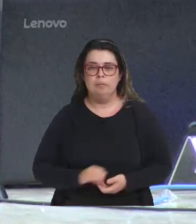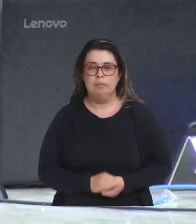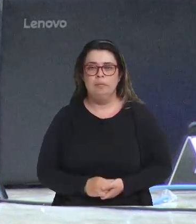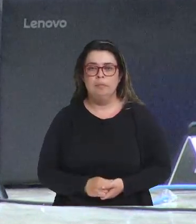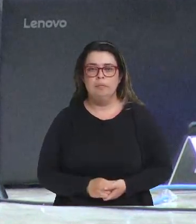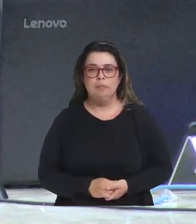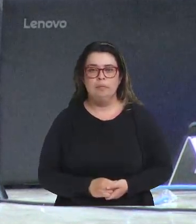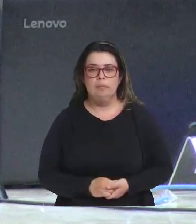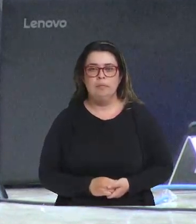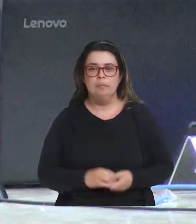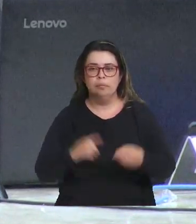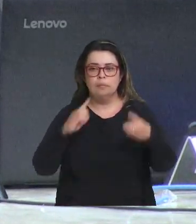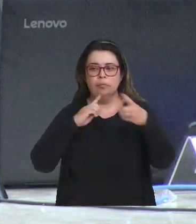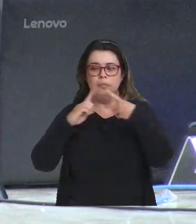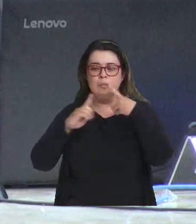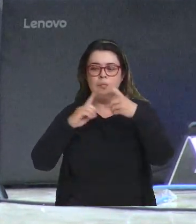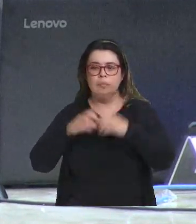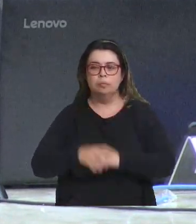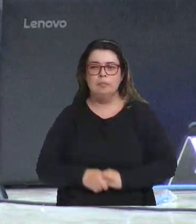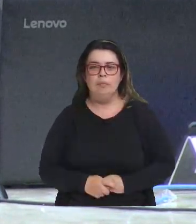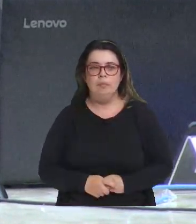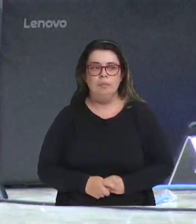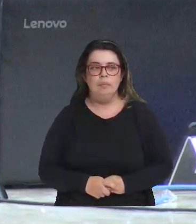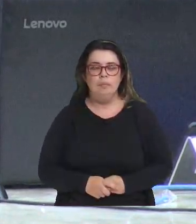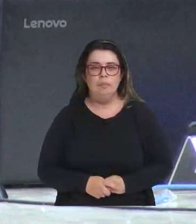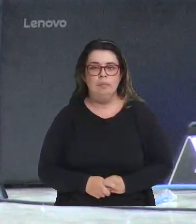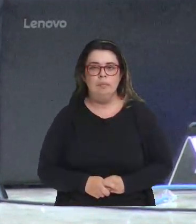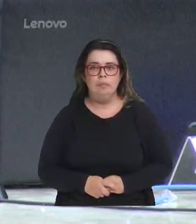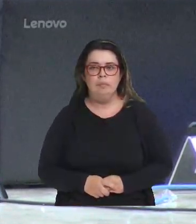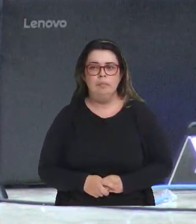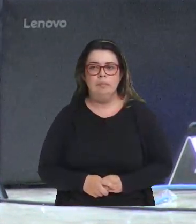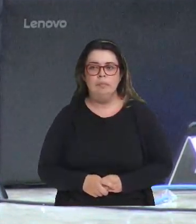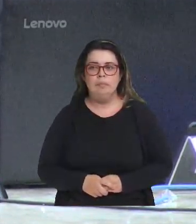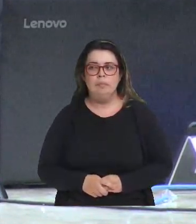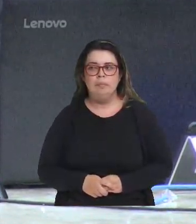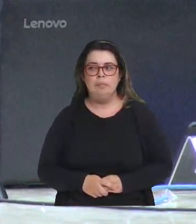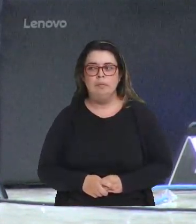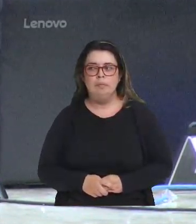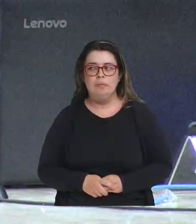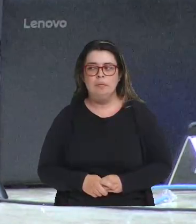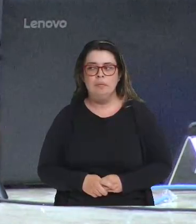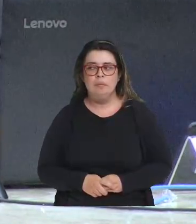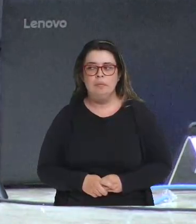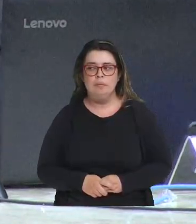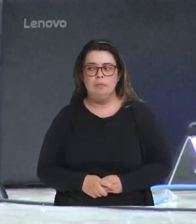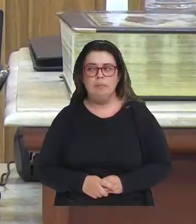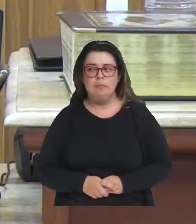Administração. Em discussão, concedo a palavra ao vereador Gerson Alves.